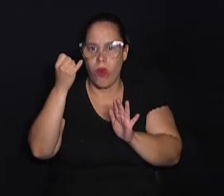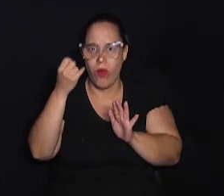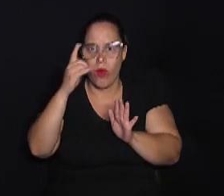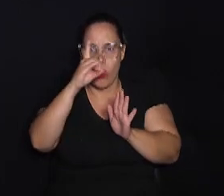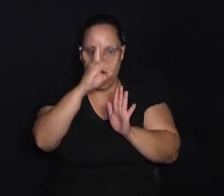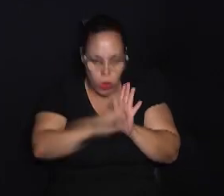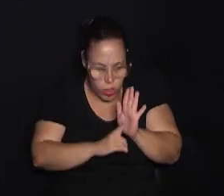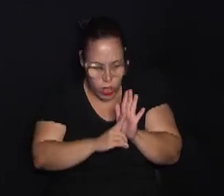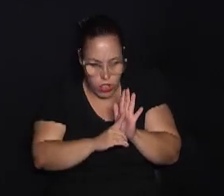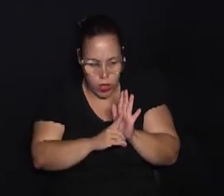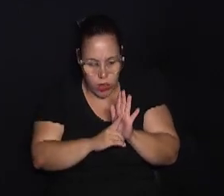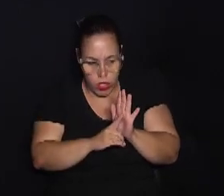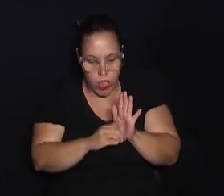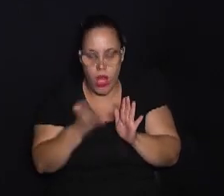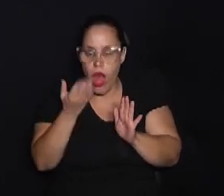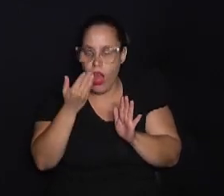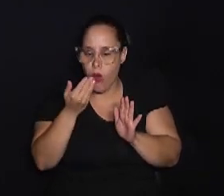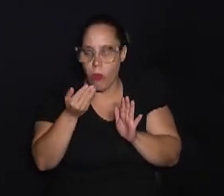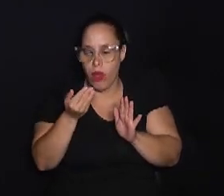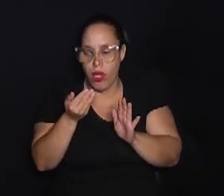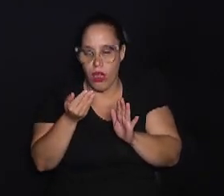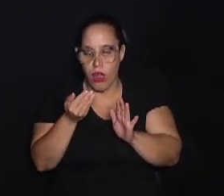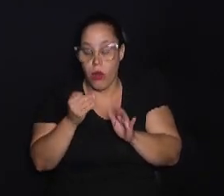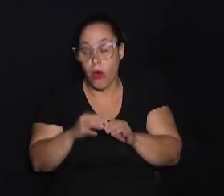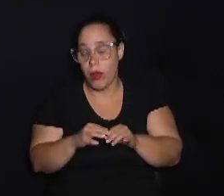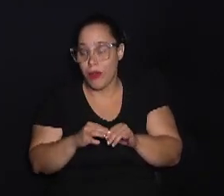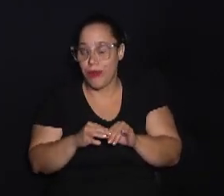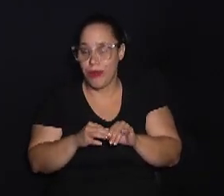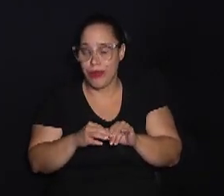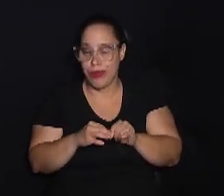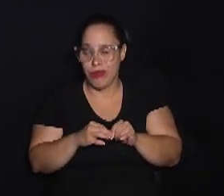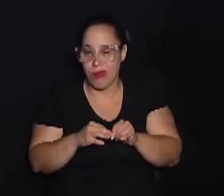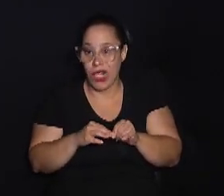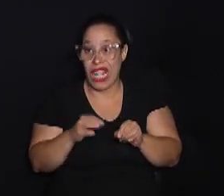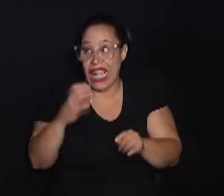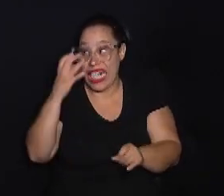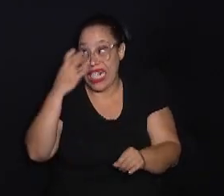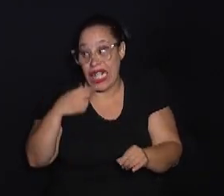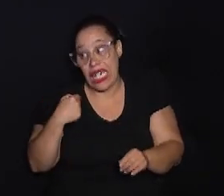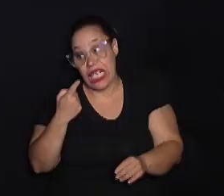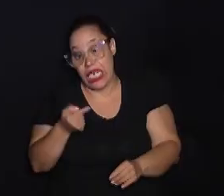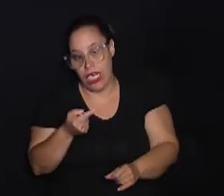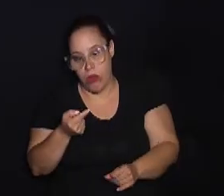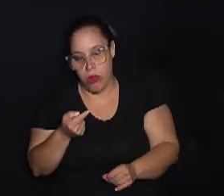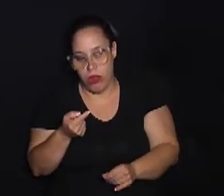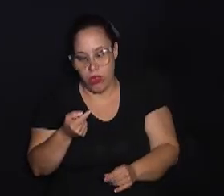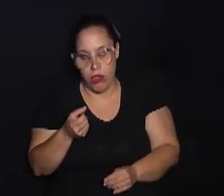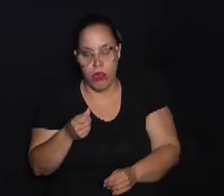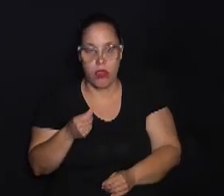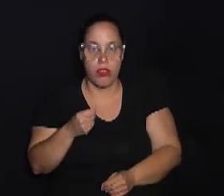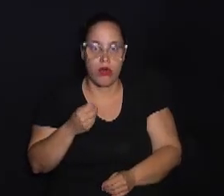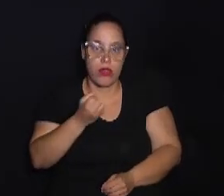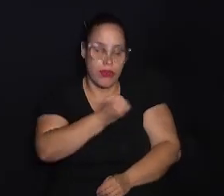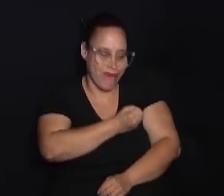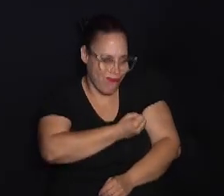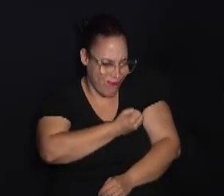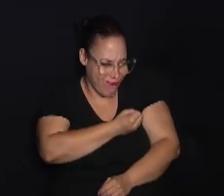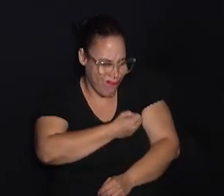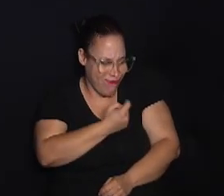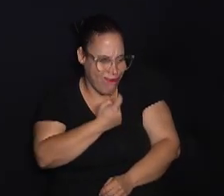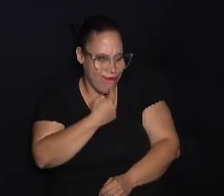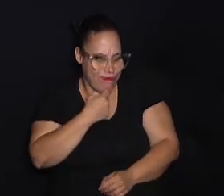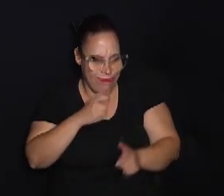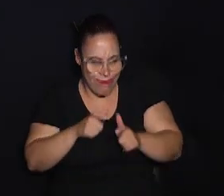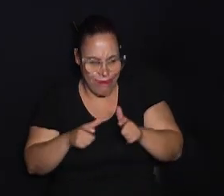direito a se alimentar, né, do direito a comer. E isso é muito sério para nós. Campinas tem um número ainda muito grande de